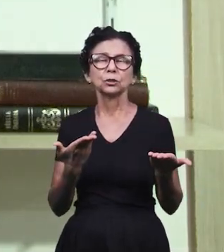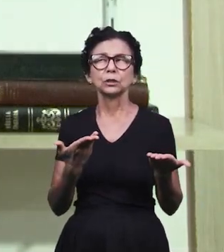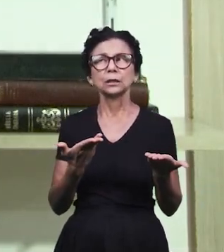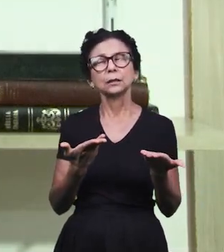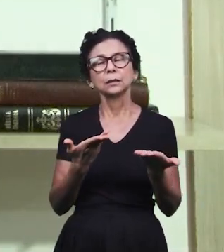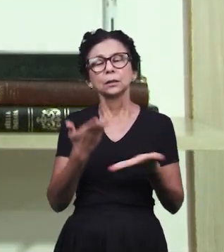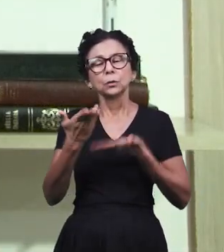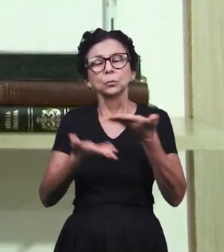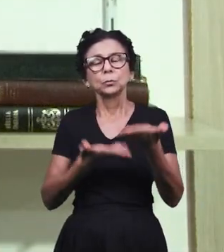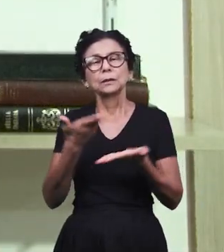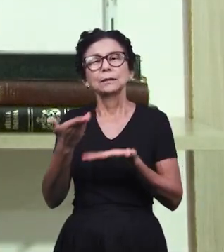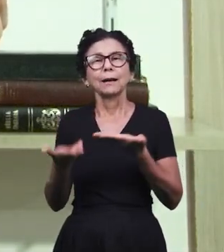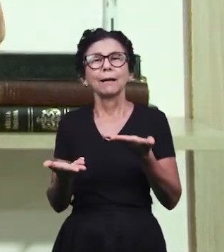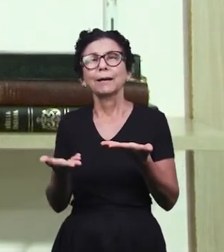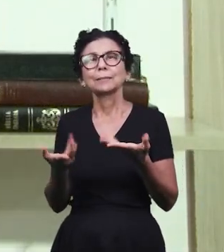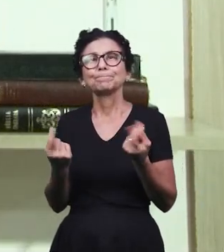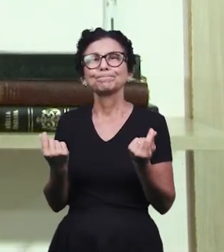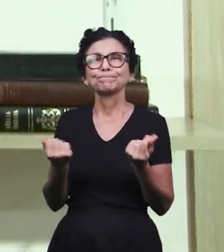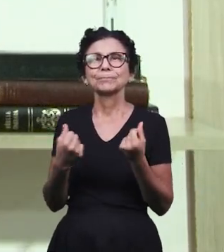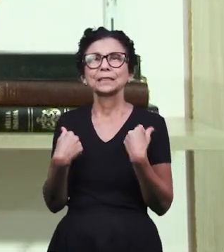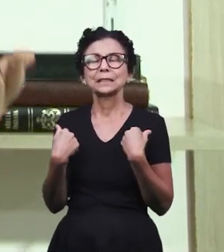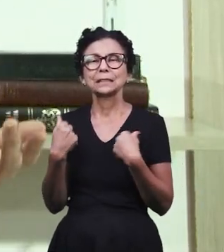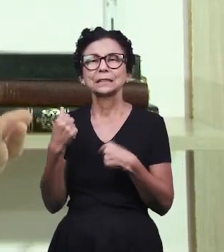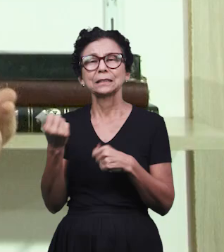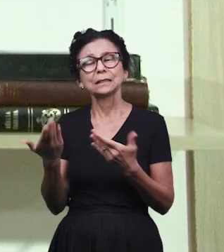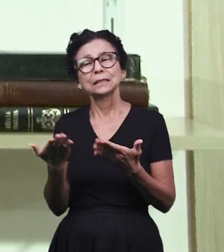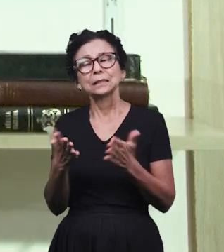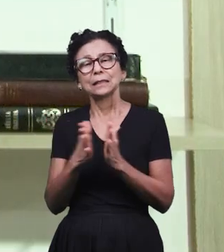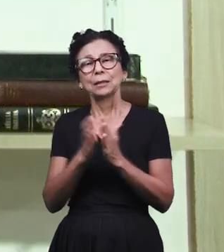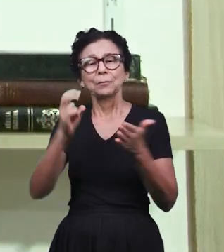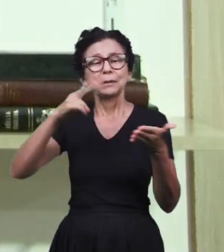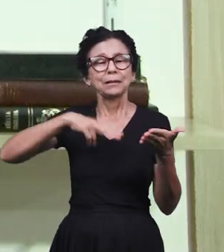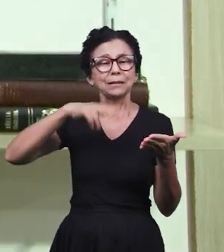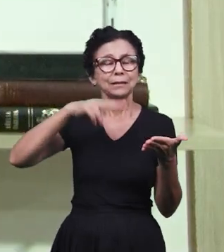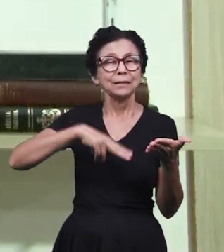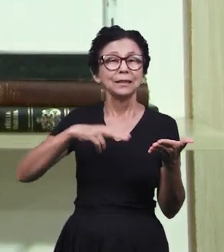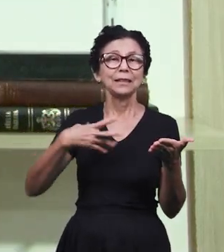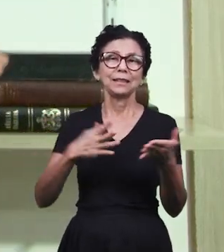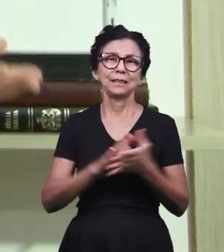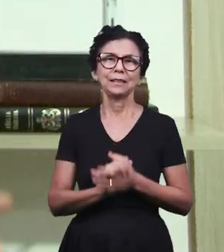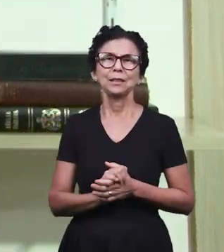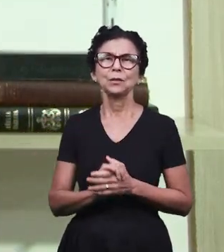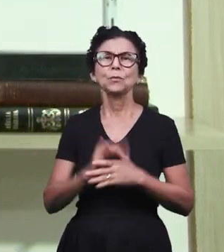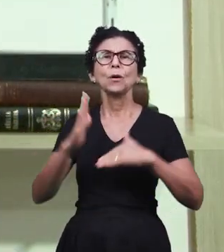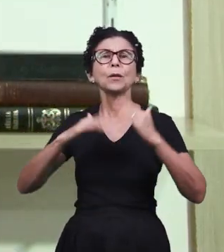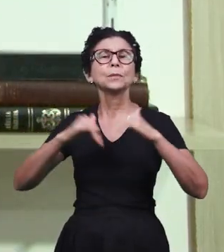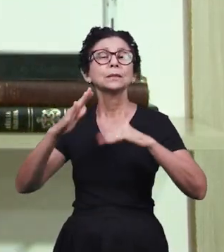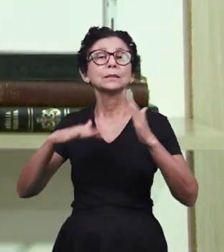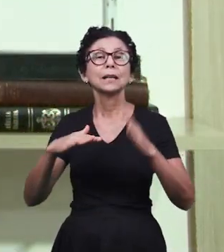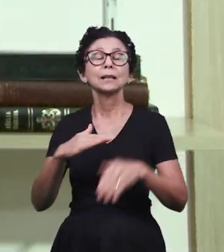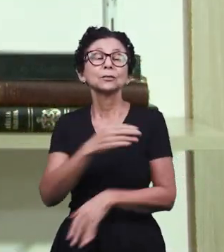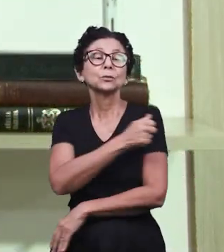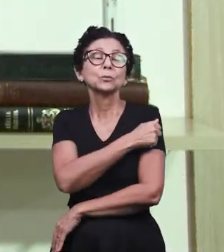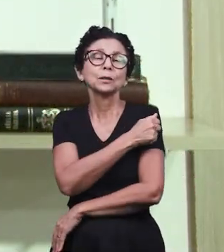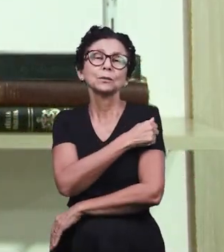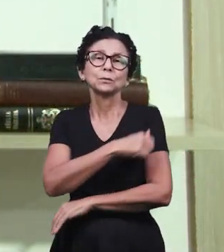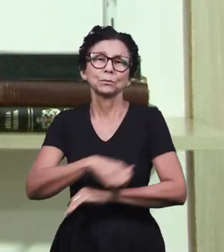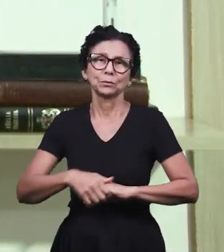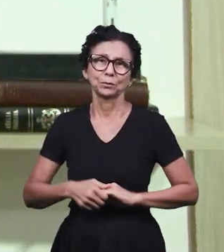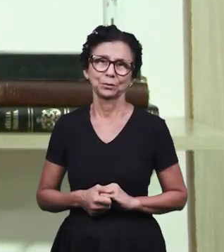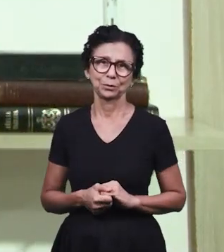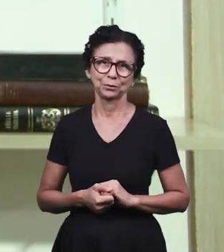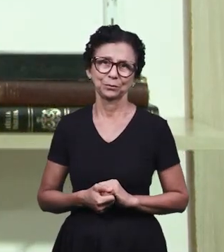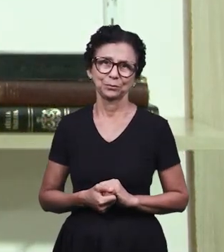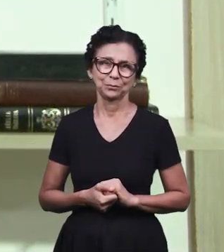pessoas, em ler a palavra, qual é a habilidade do nosso aluno e trabalhar em cima